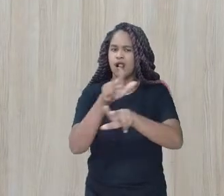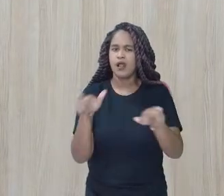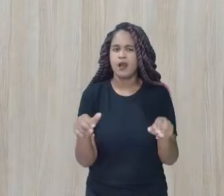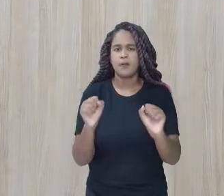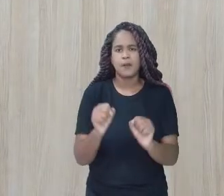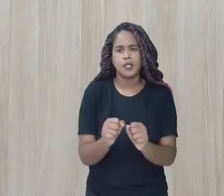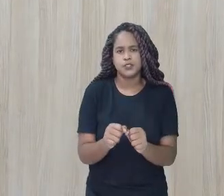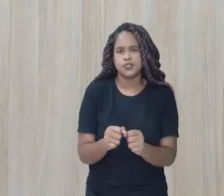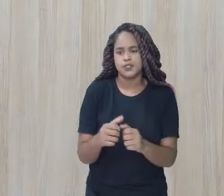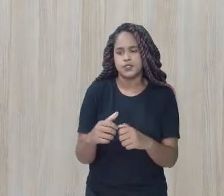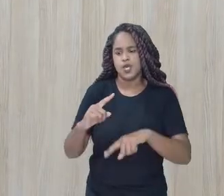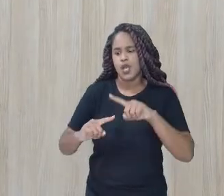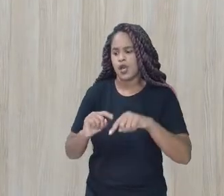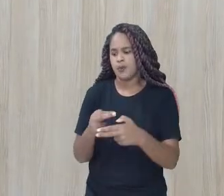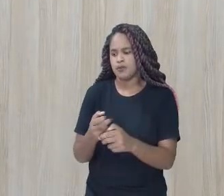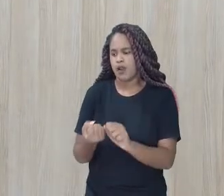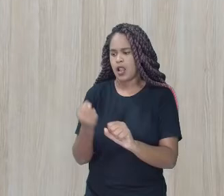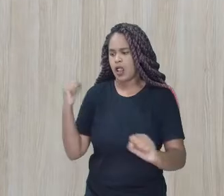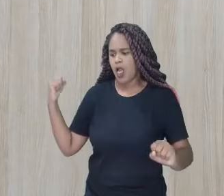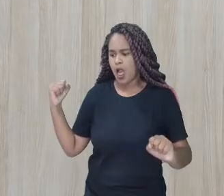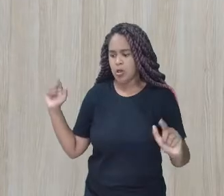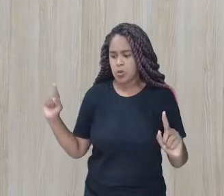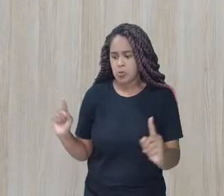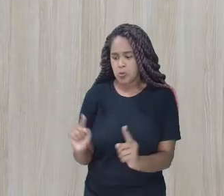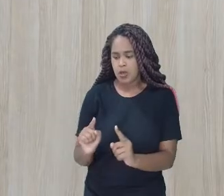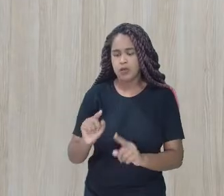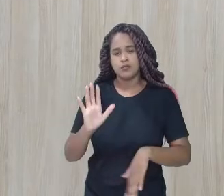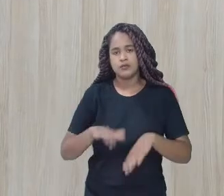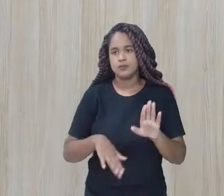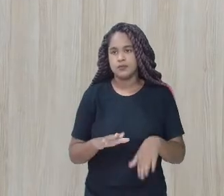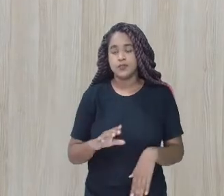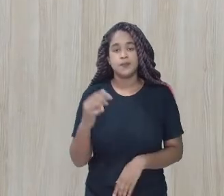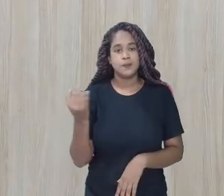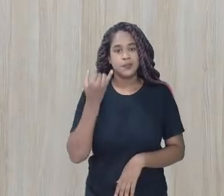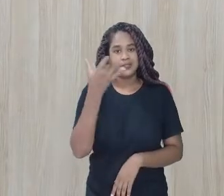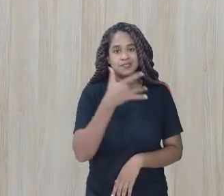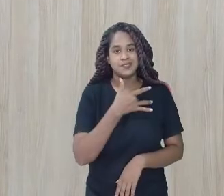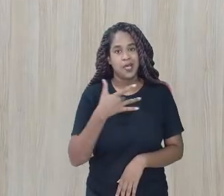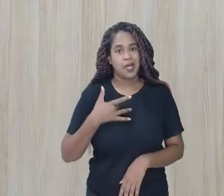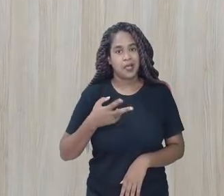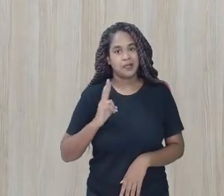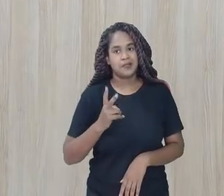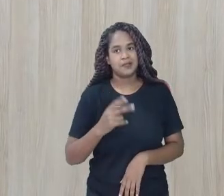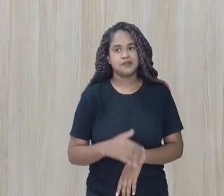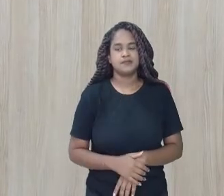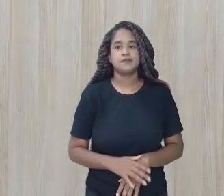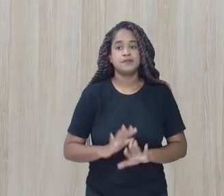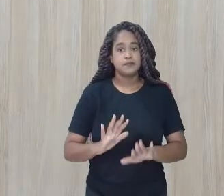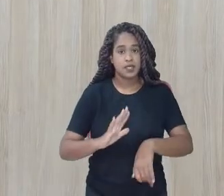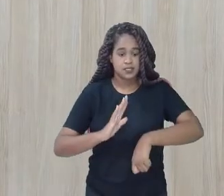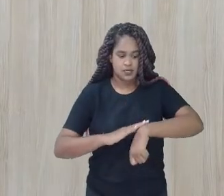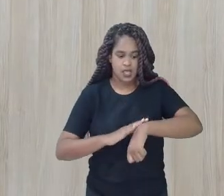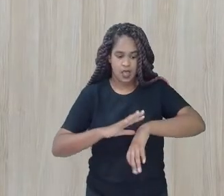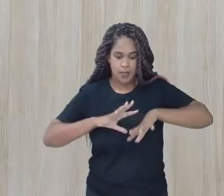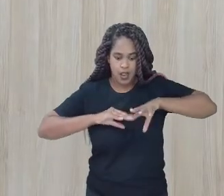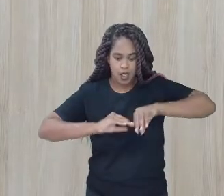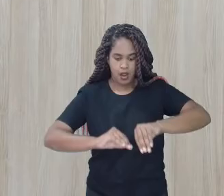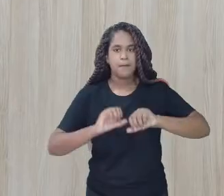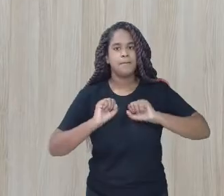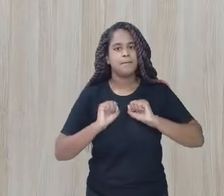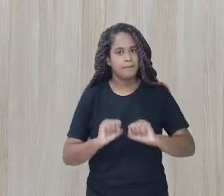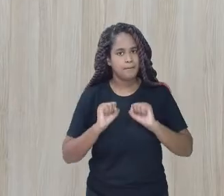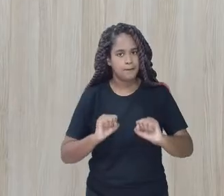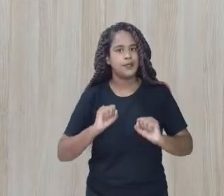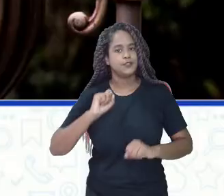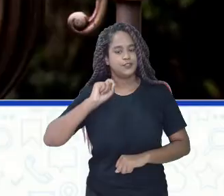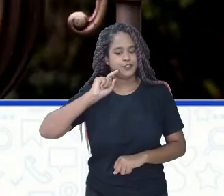ser pequenos, tá certo? O importante é levar a vida com saúde. Mas, minha gente, mexer no tempo pode ser perigoso. Imagine que você